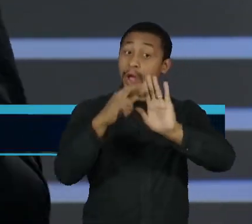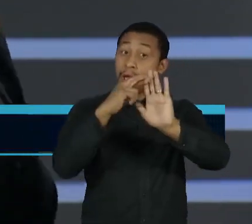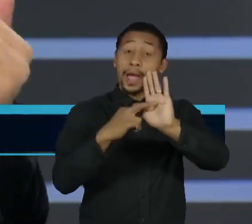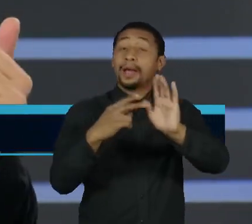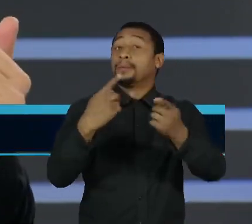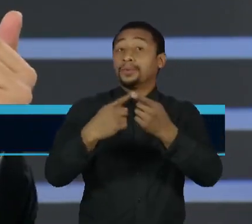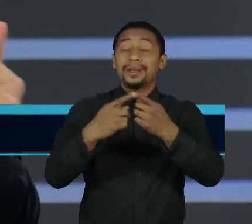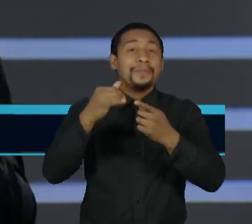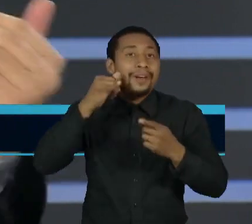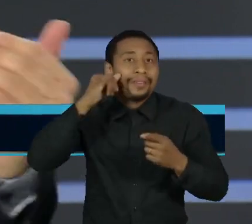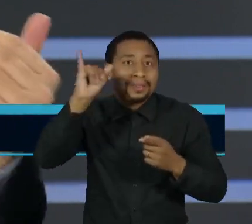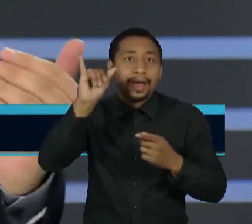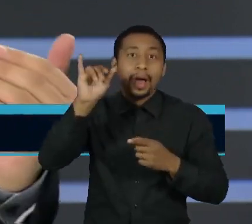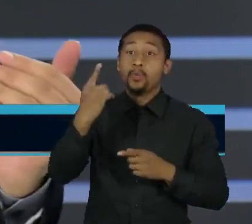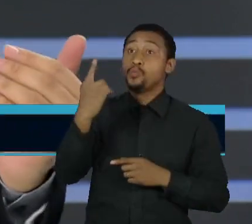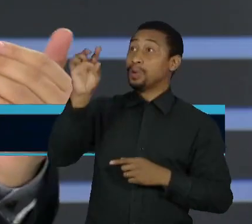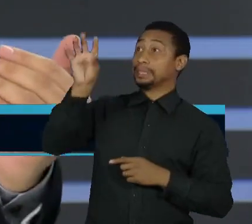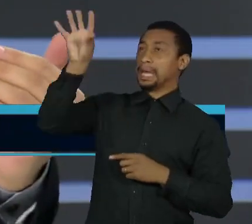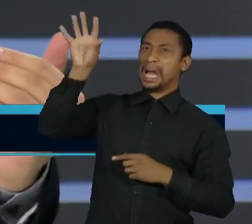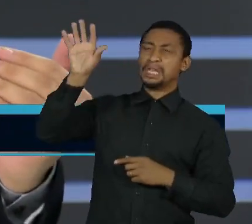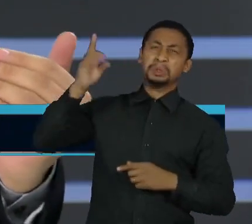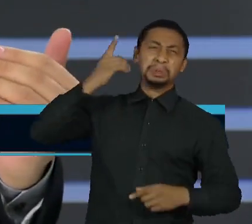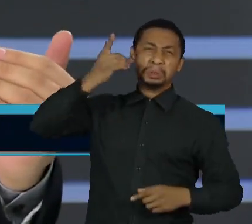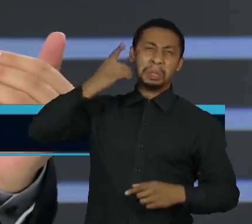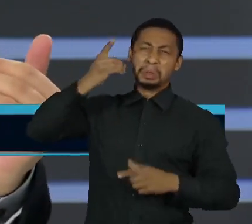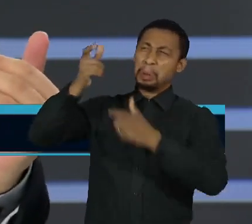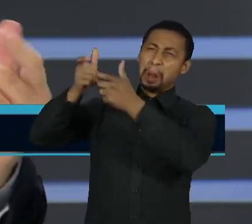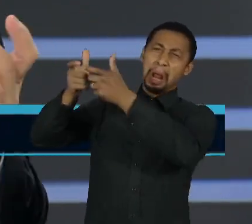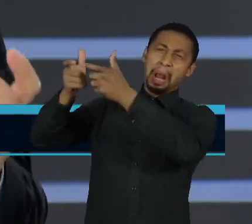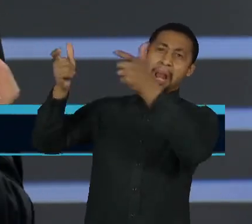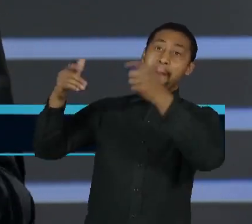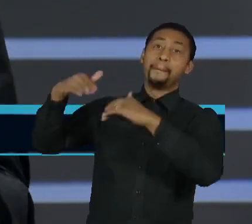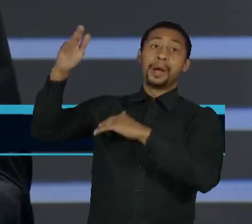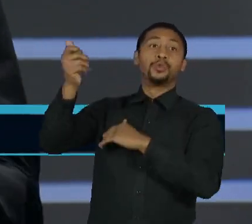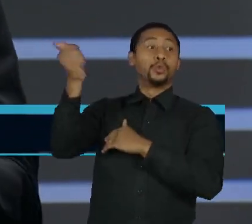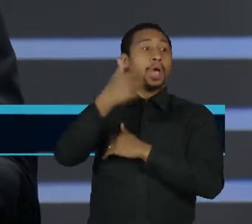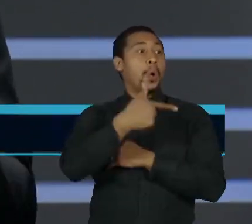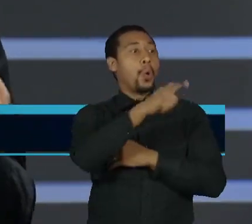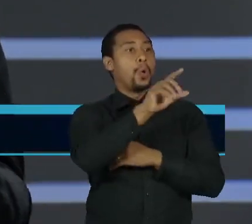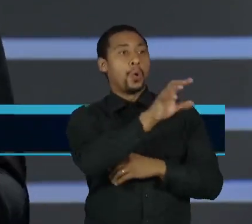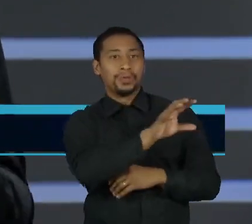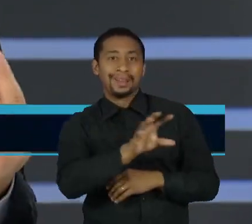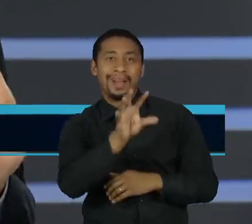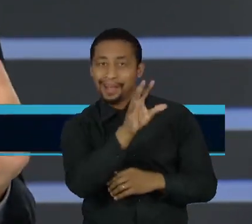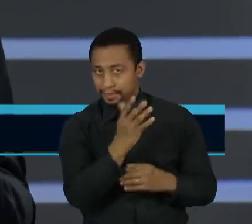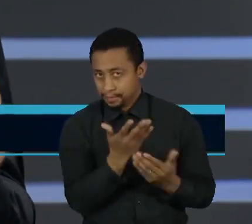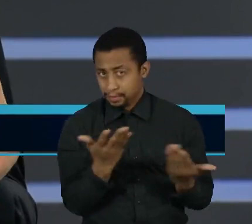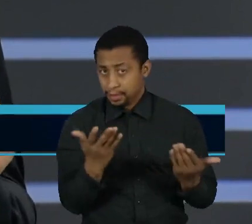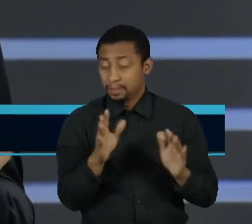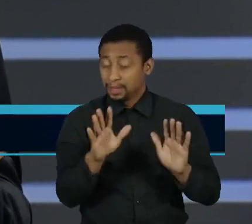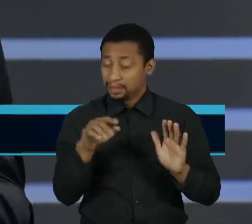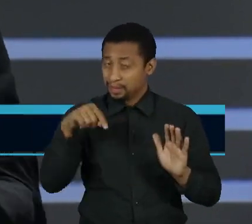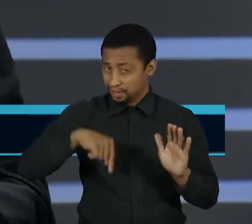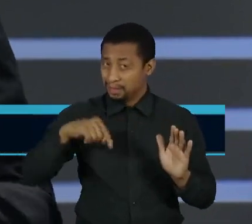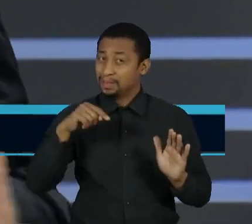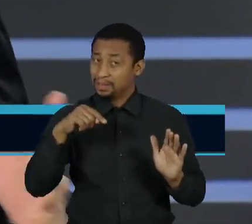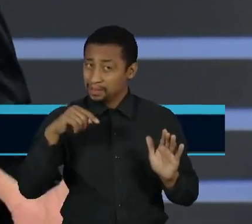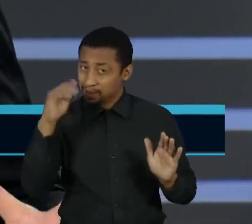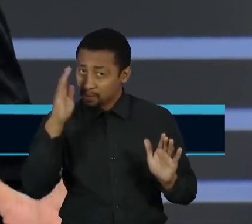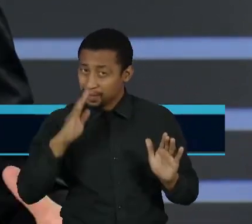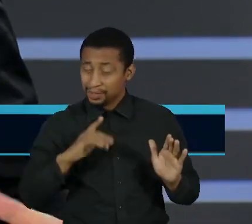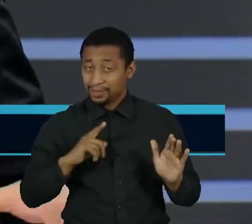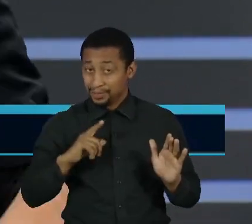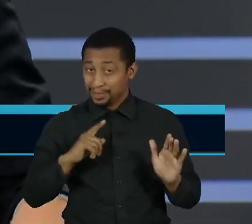tivesse muito mais força do que outros na disputa. Só que o problema é que o Brasil tem duas câmaras legislativas.